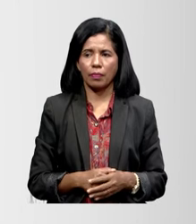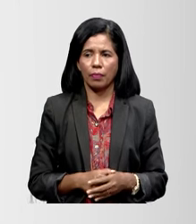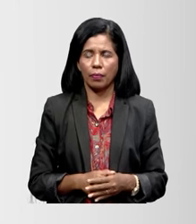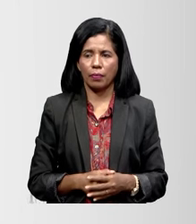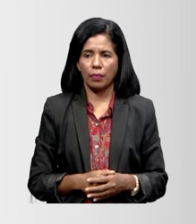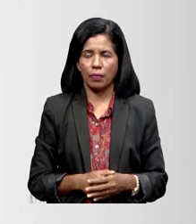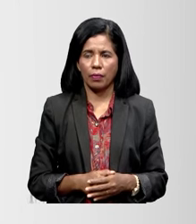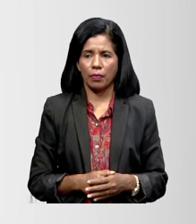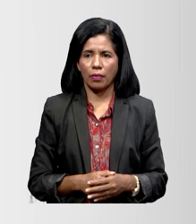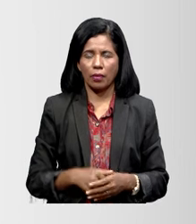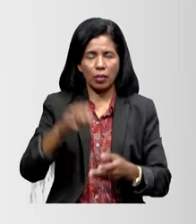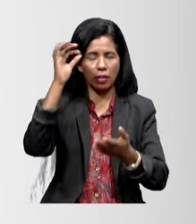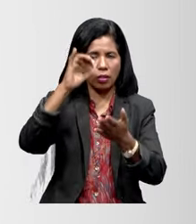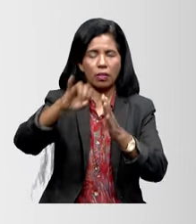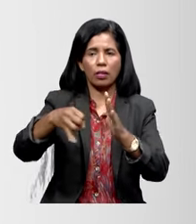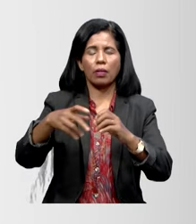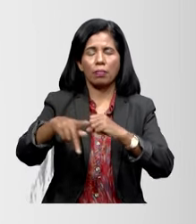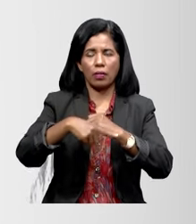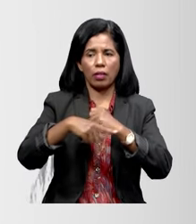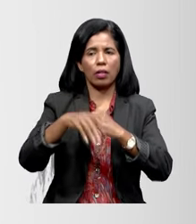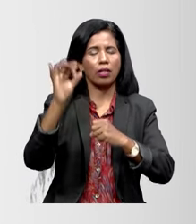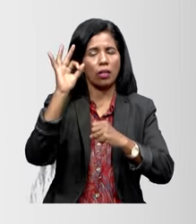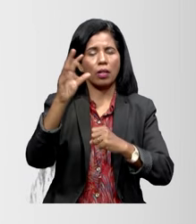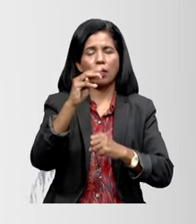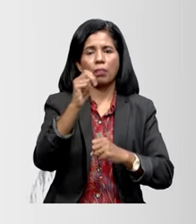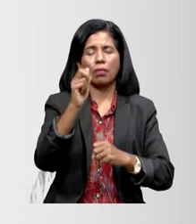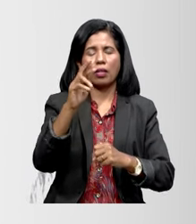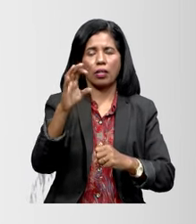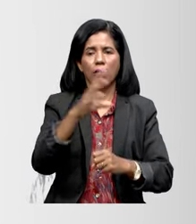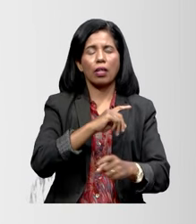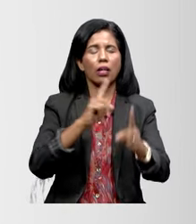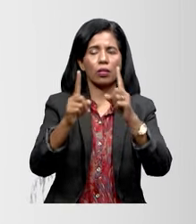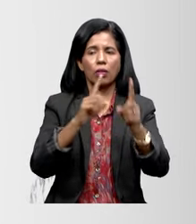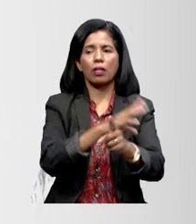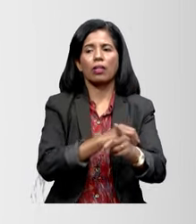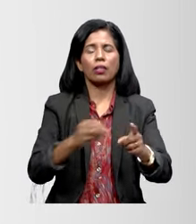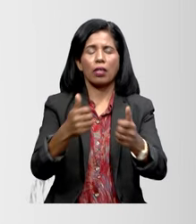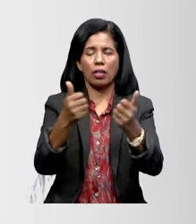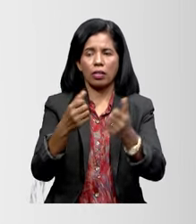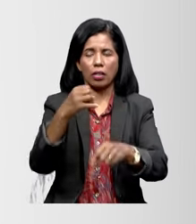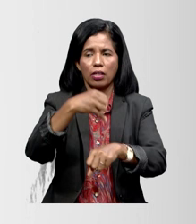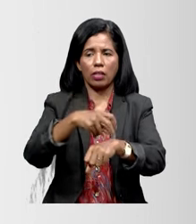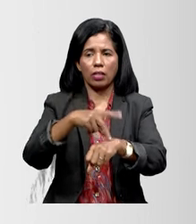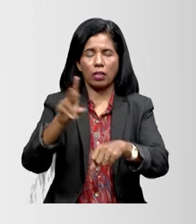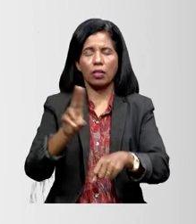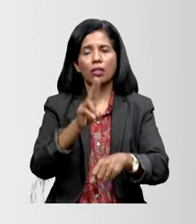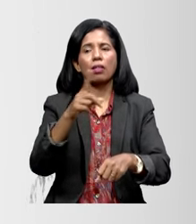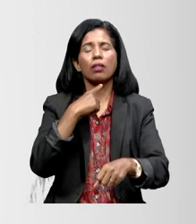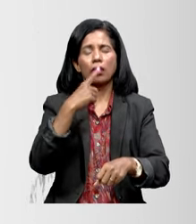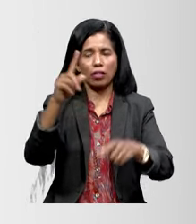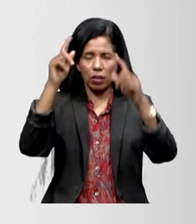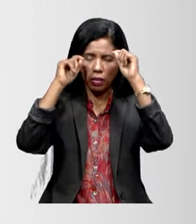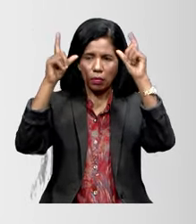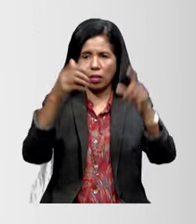Foi na Leste, secretário-geral Partido Fretilin, Maria Alcateri, atone e crítica li Rússia, agência internacional Lusa Katak, Timor-Leste